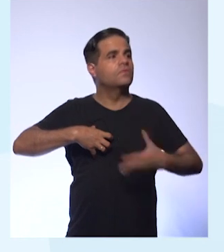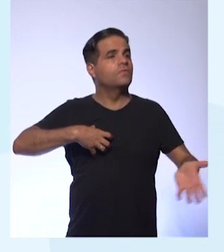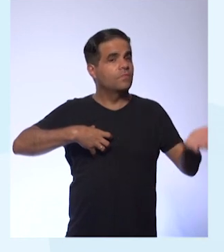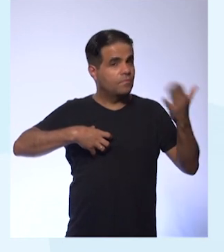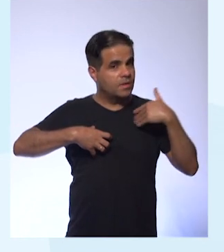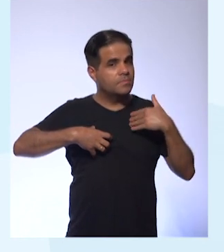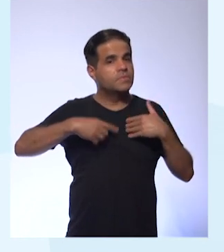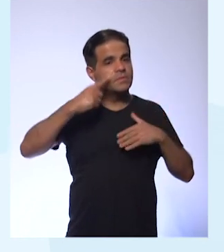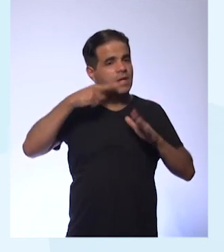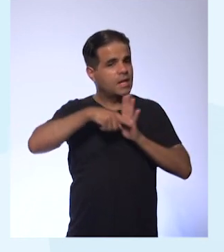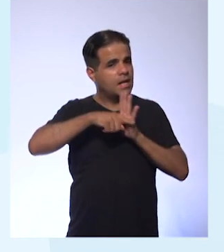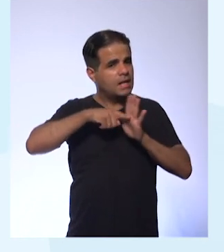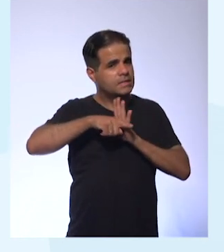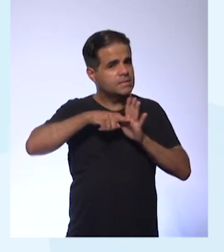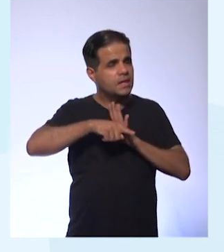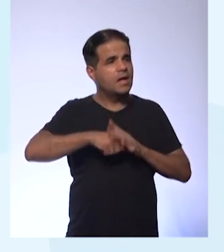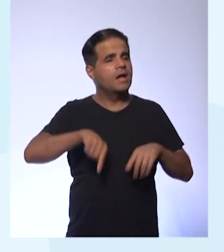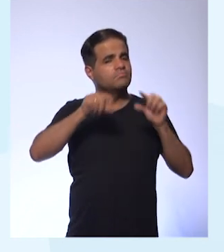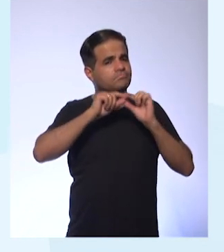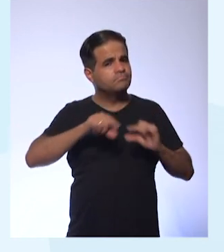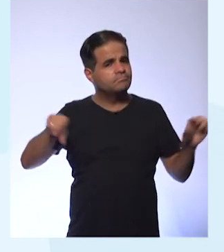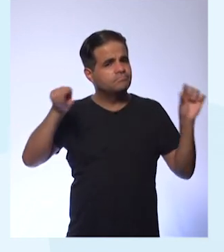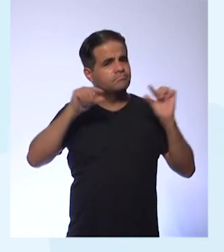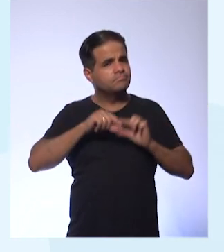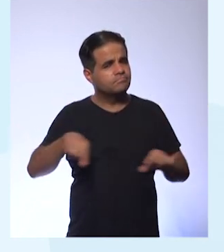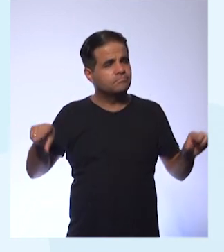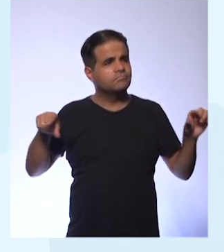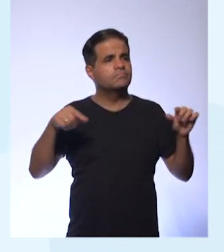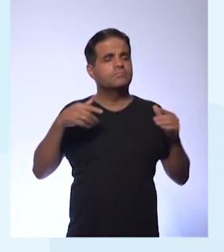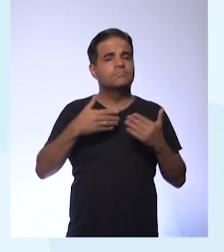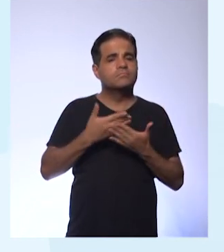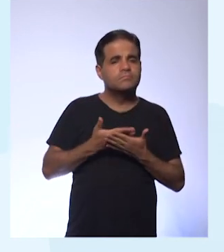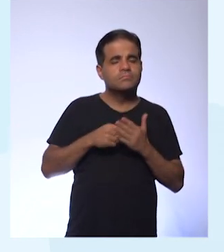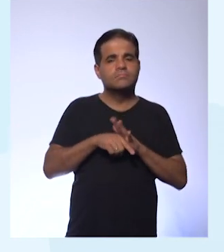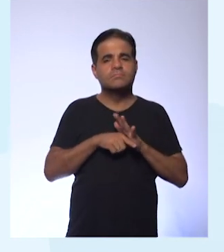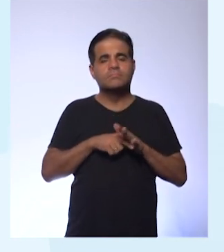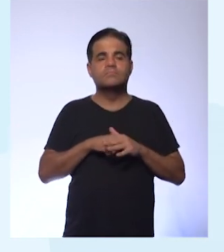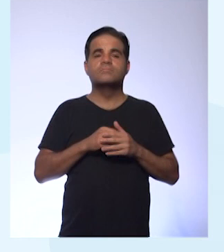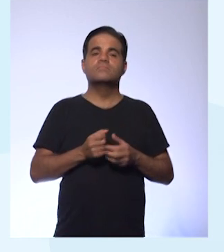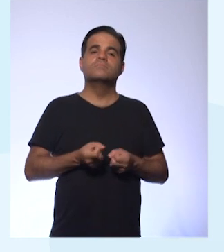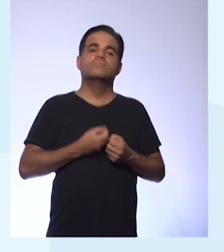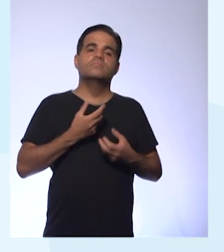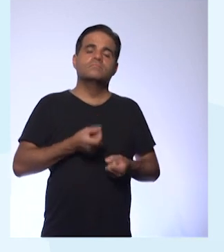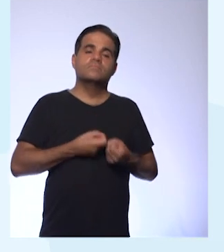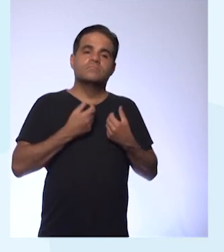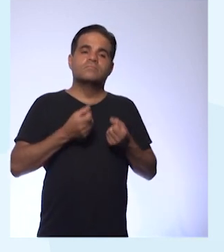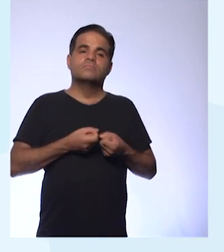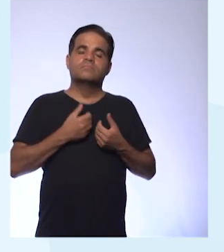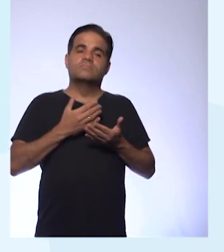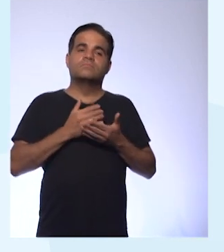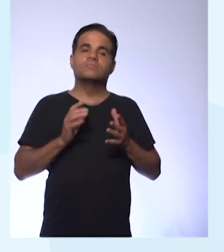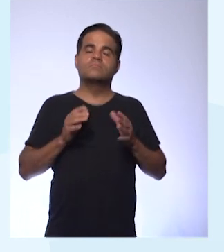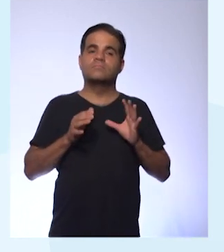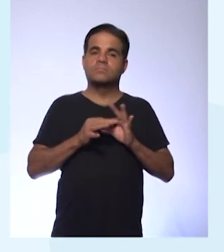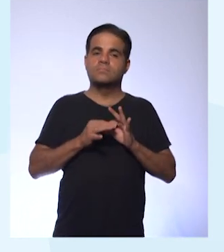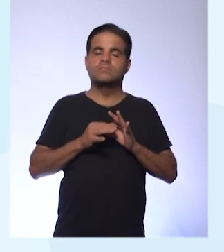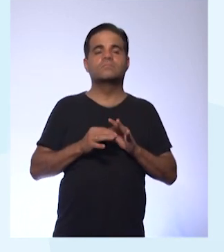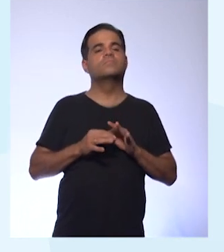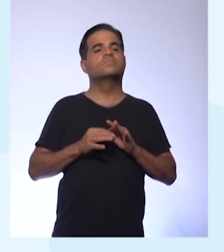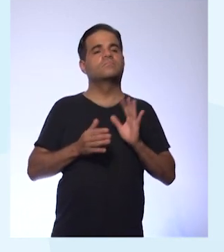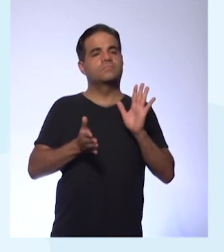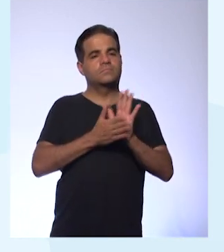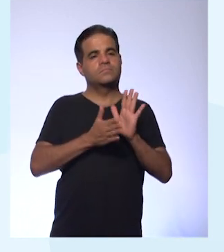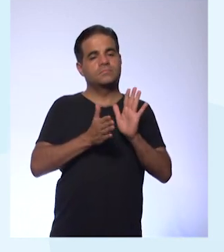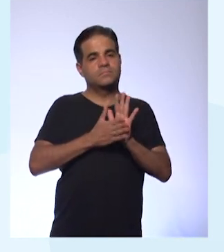nas orações abaixo como podemos agregar particularidades àqueles versos a partir de conexões